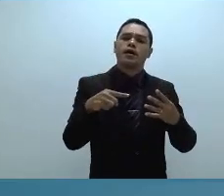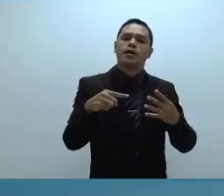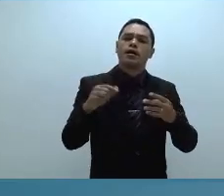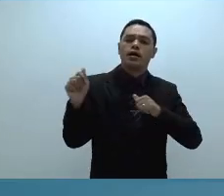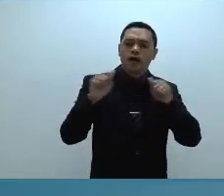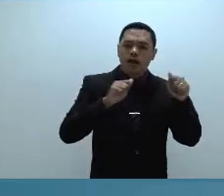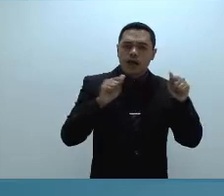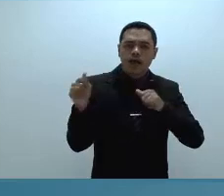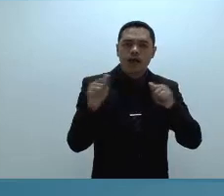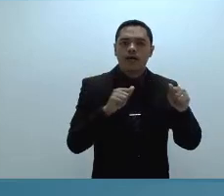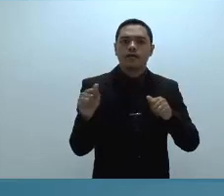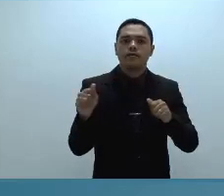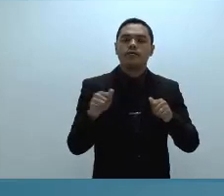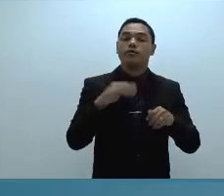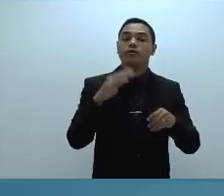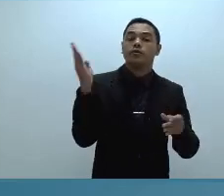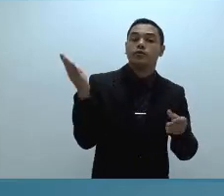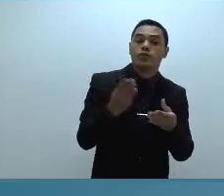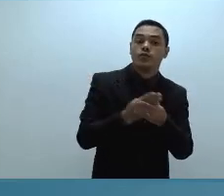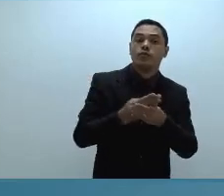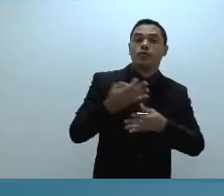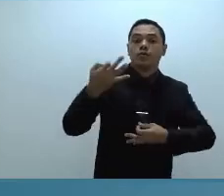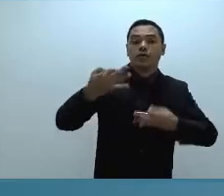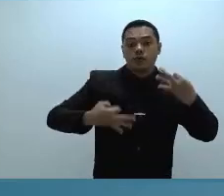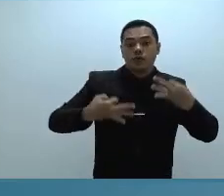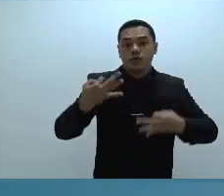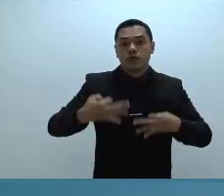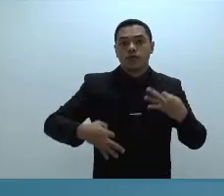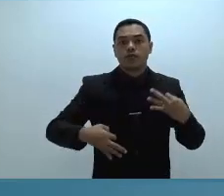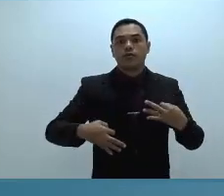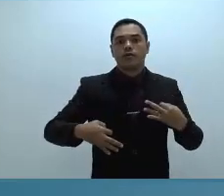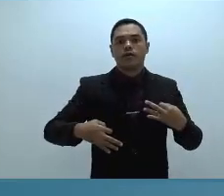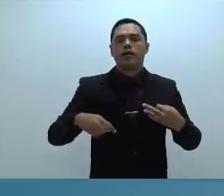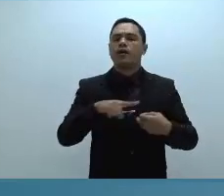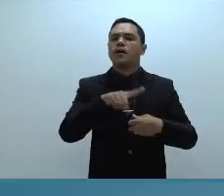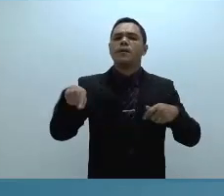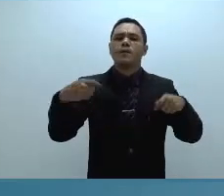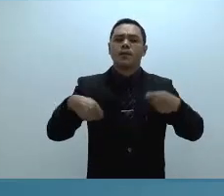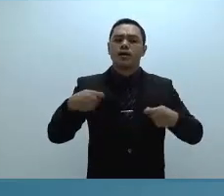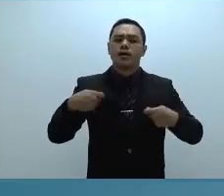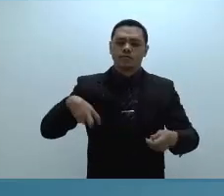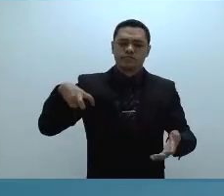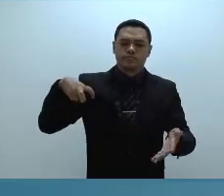com este argumento, trânsito em julgado e necessidade de execução do acordo